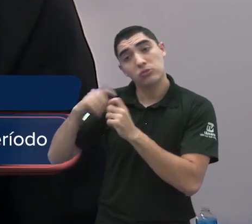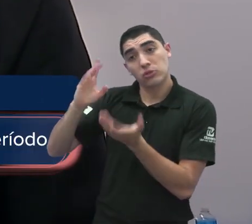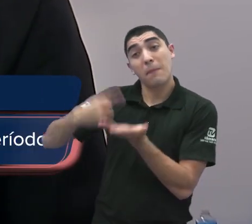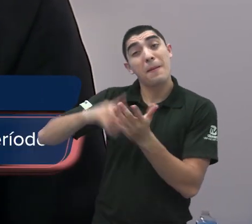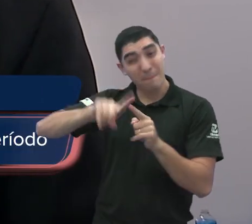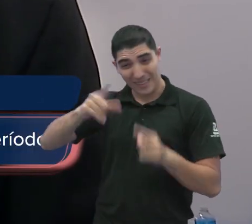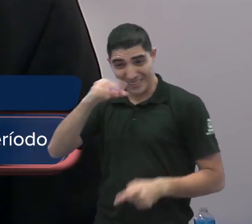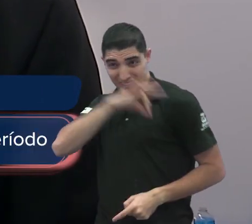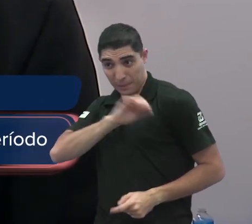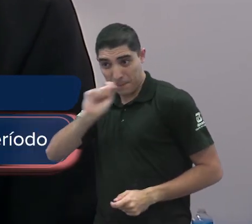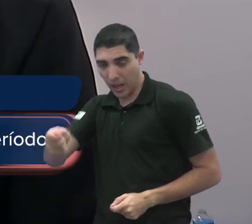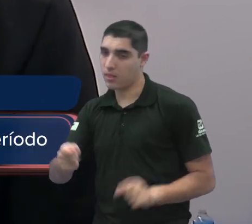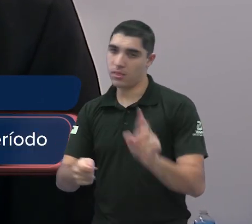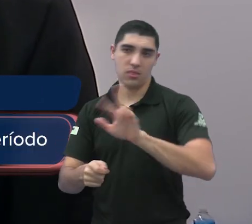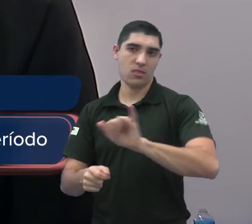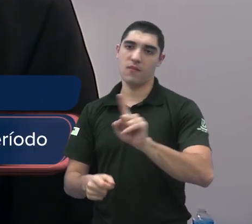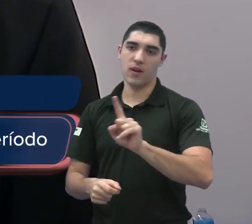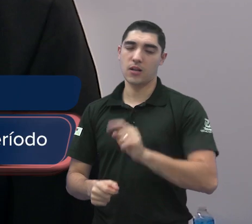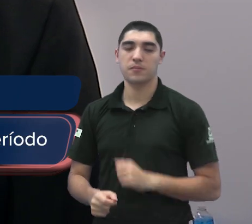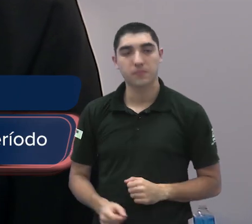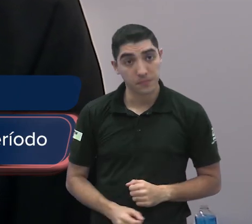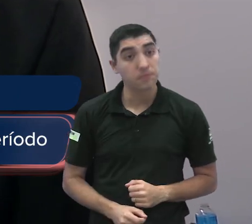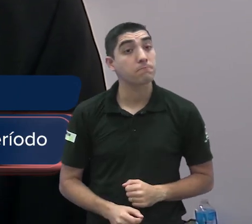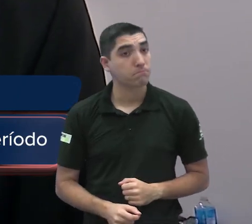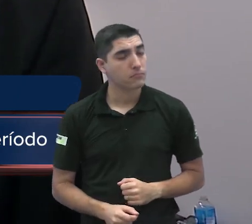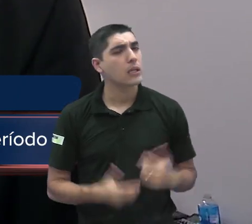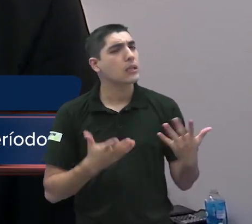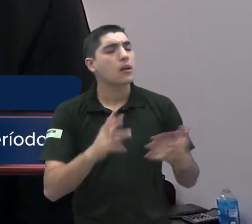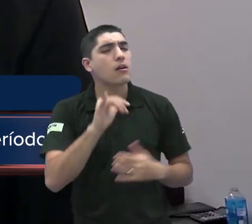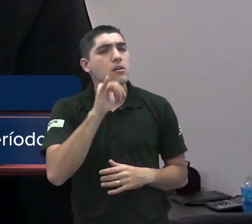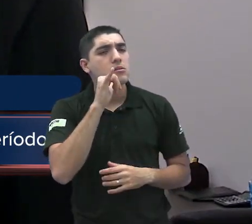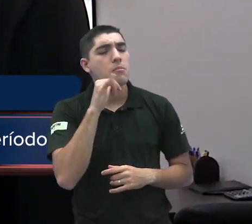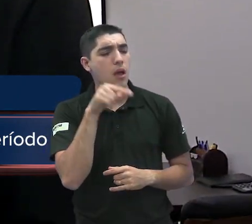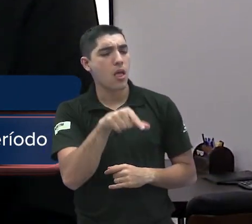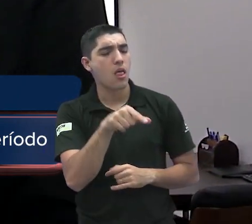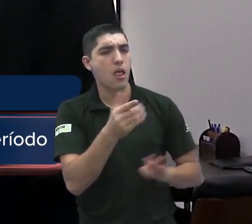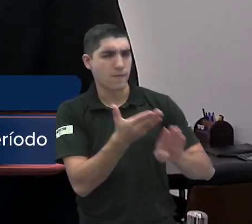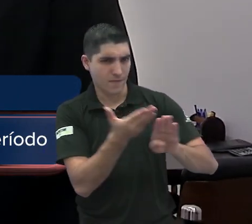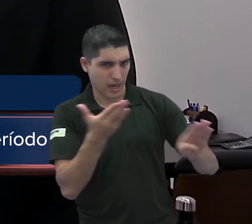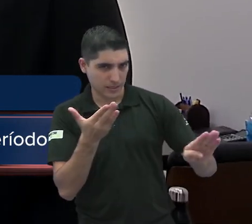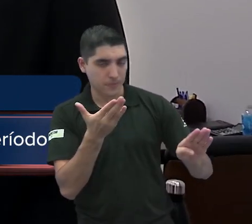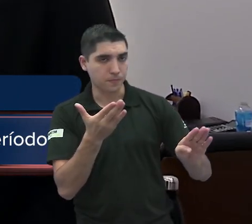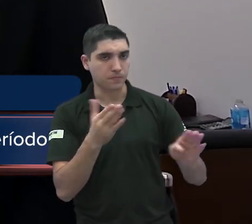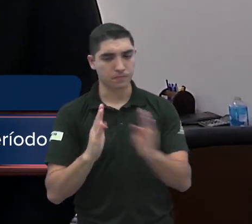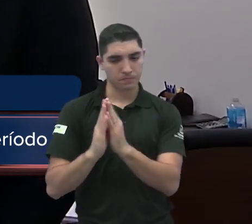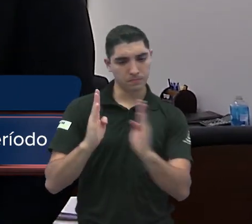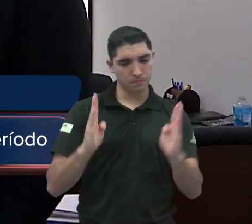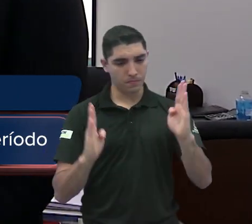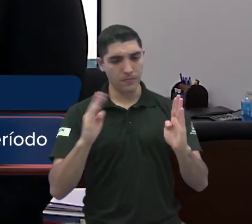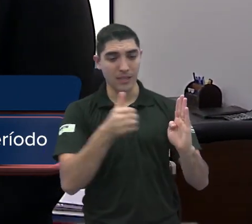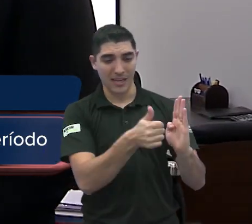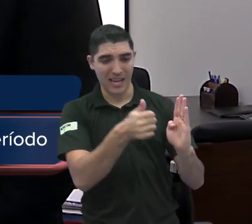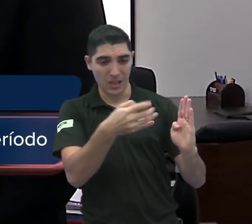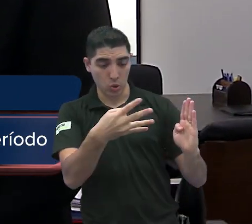então não vai receber por esses dias. Isso levando em conta essa possibilidade desse afastamento de até 14 dias, né? Não estamos falando